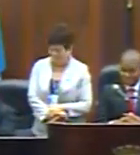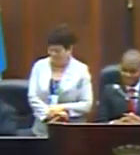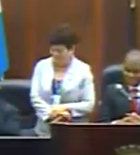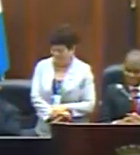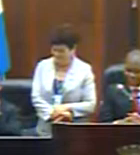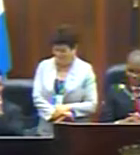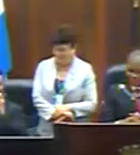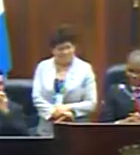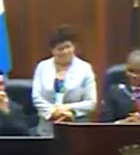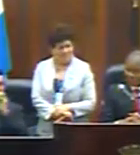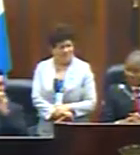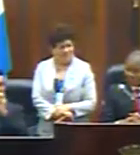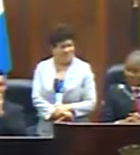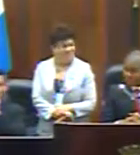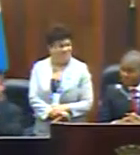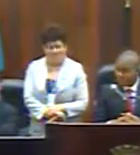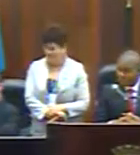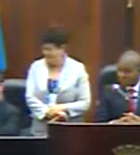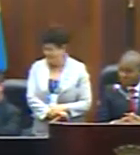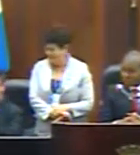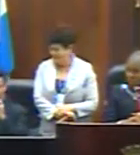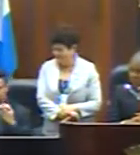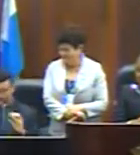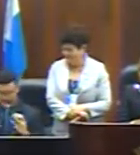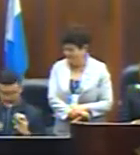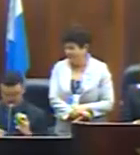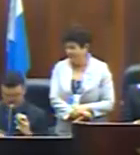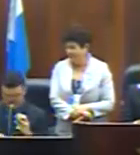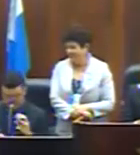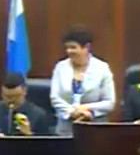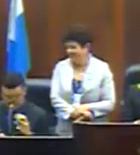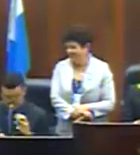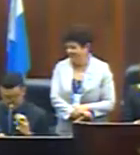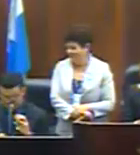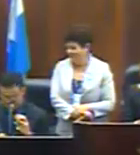Almeida Rodrigues. Meu voto vai para o Saulo.